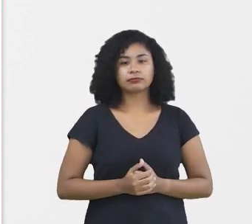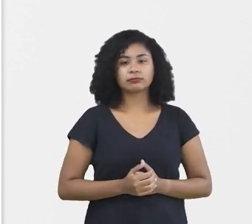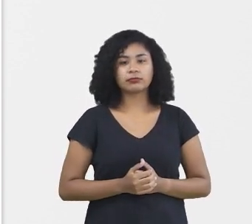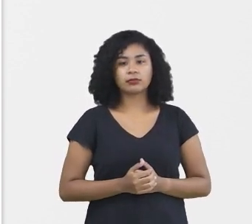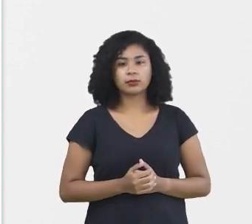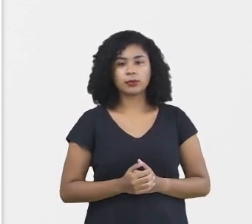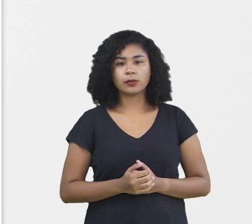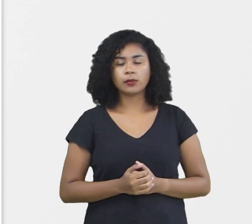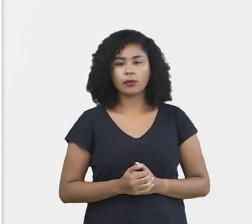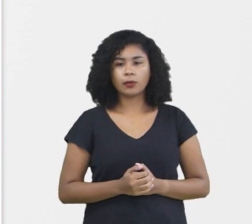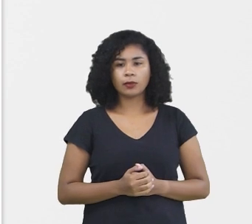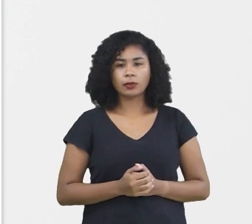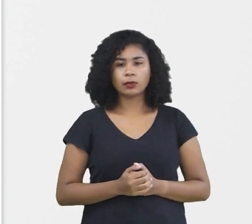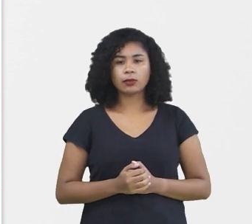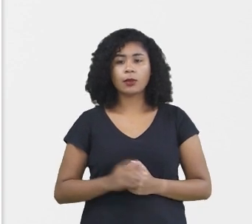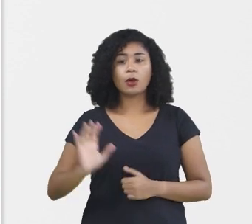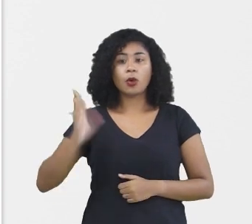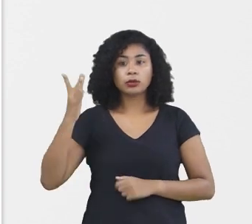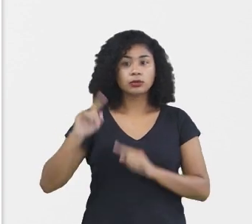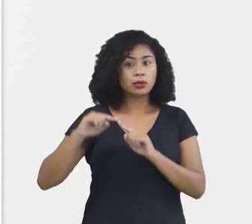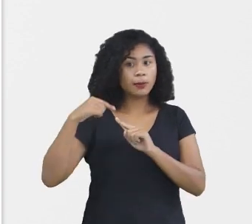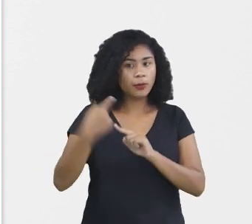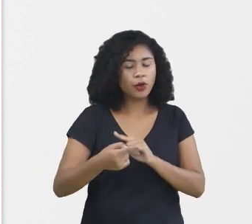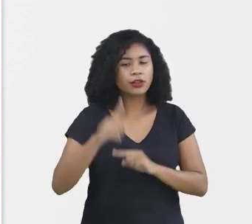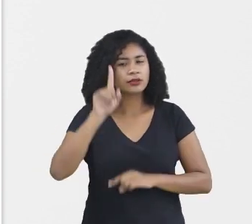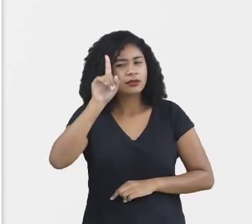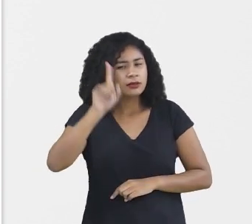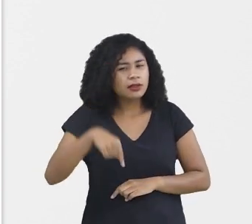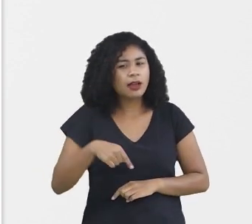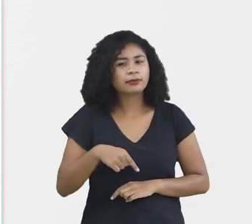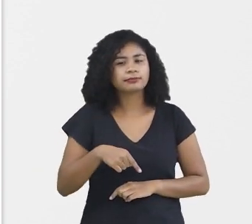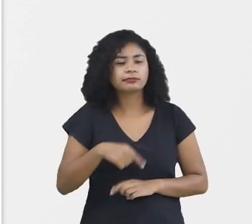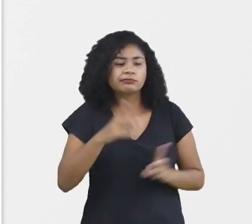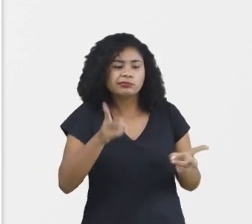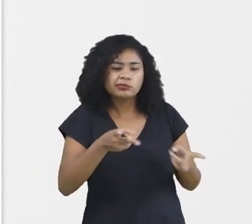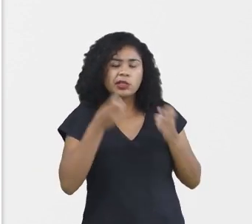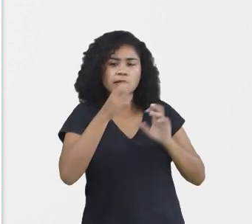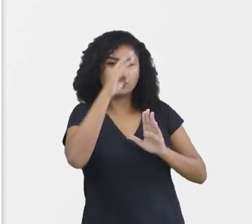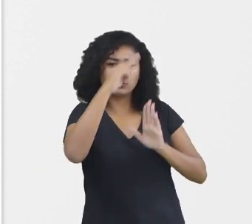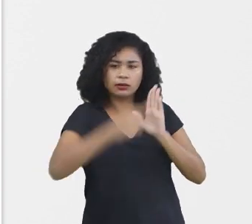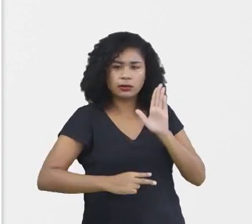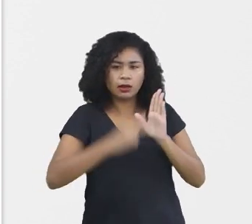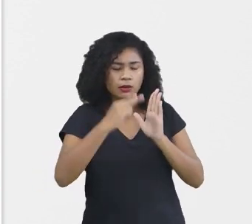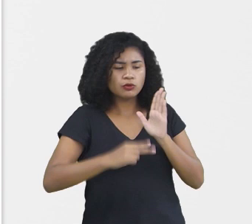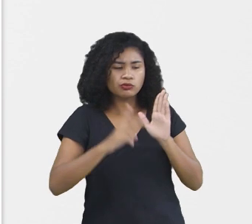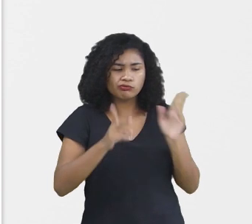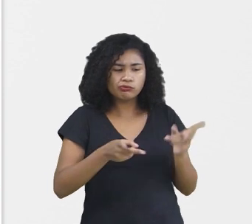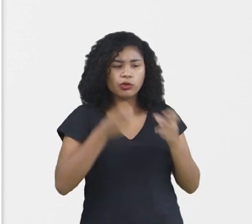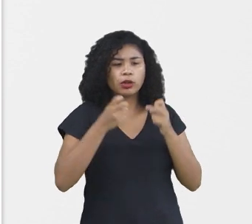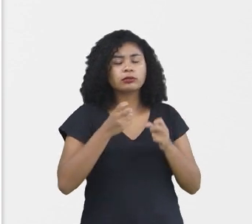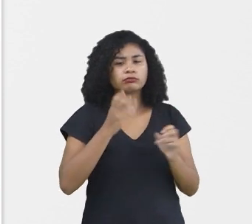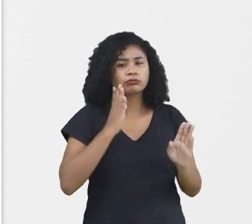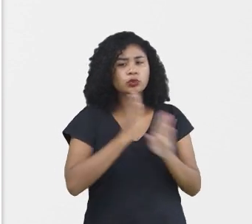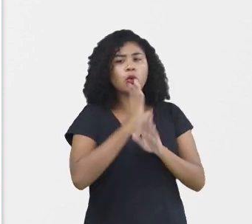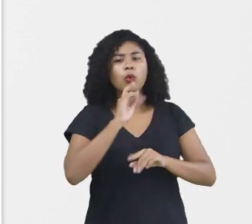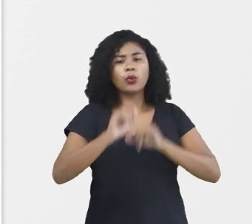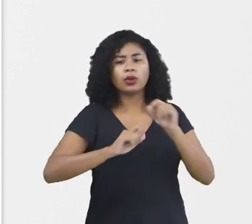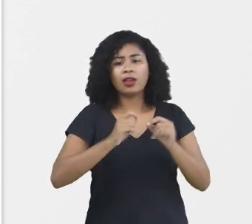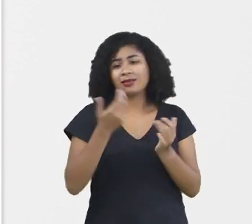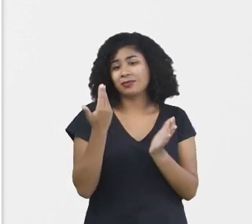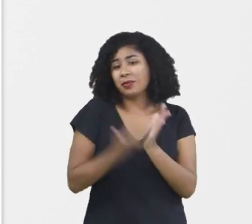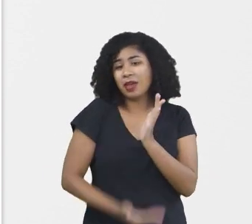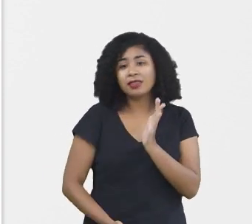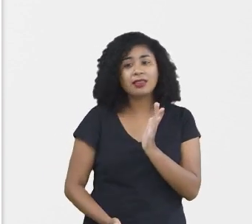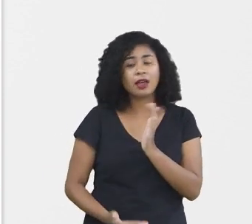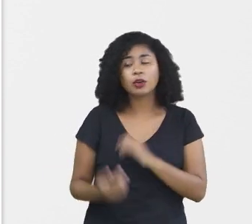matado a galinha. A consequência, ela fica meio que subjetiva, né? Por quê? Porque eles perderam o ganho que eles tinham, né? Eles tinham um